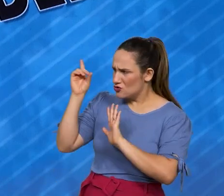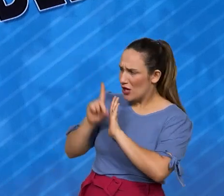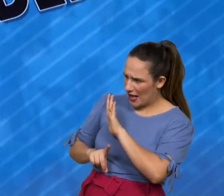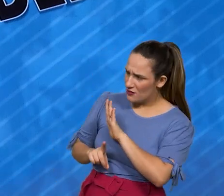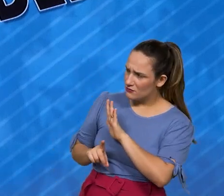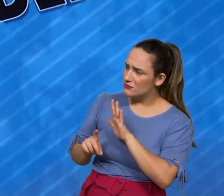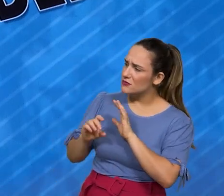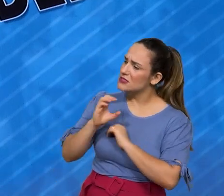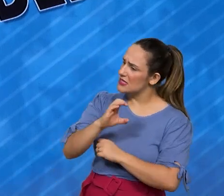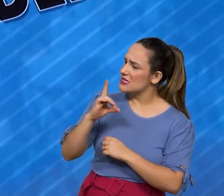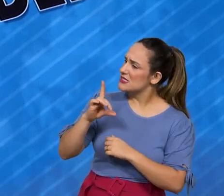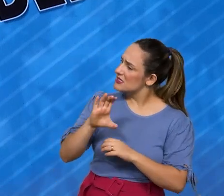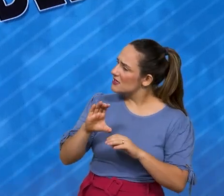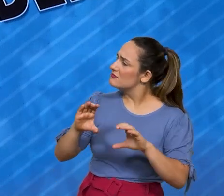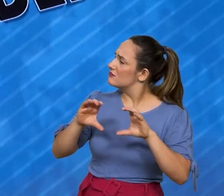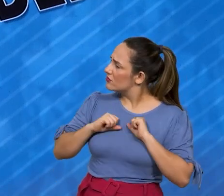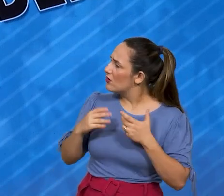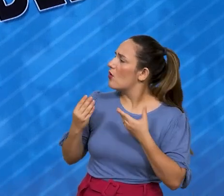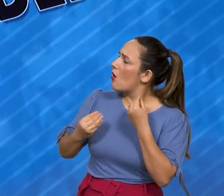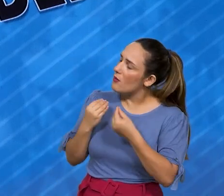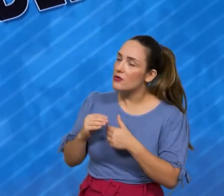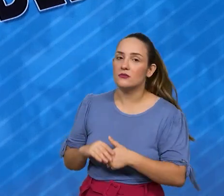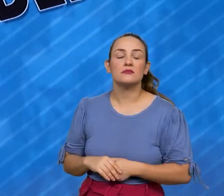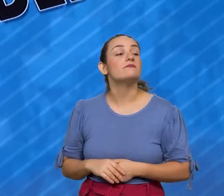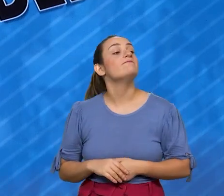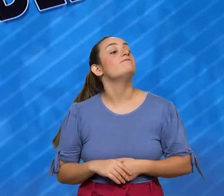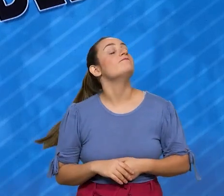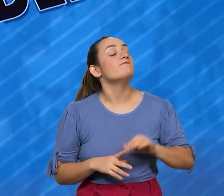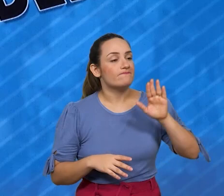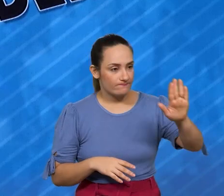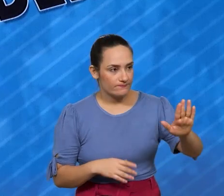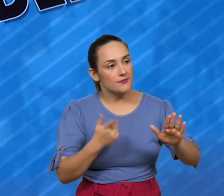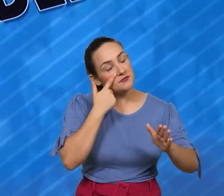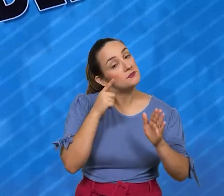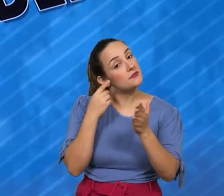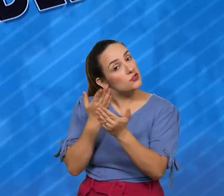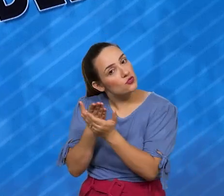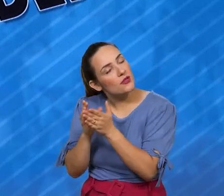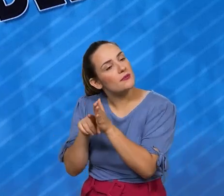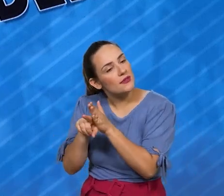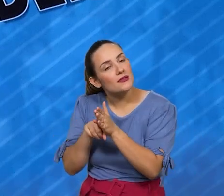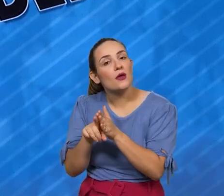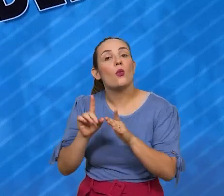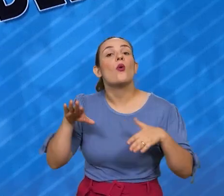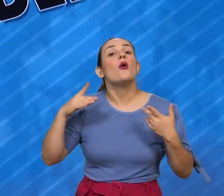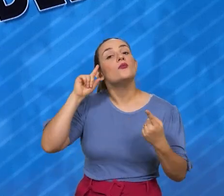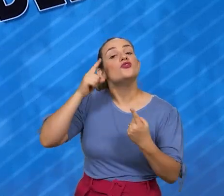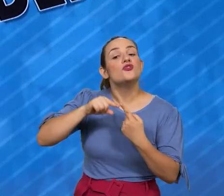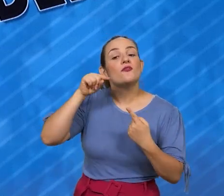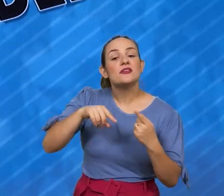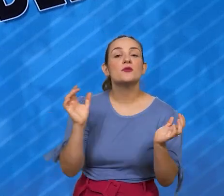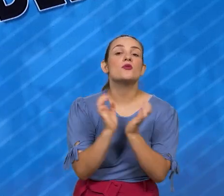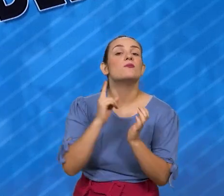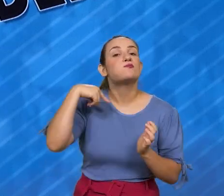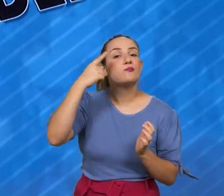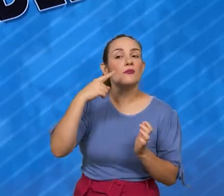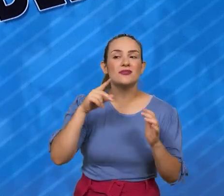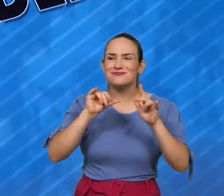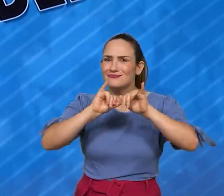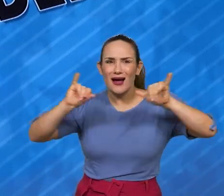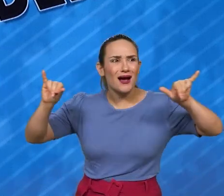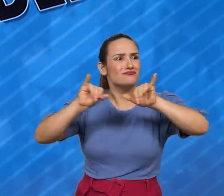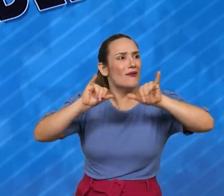direito do consumidor, e a comissão tem esse propósito de difundir as informações relacionadas a